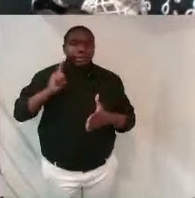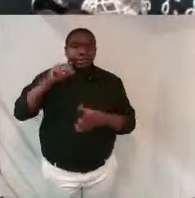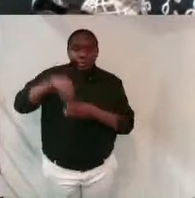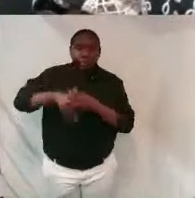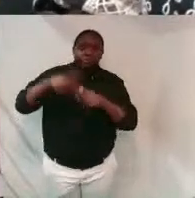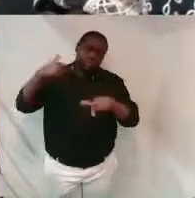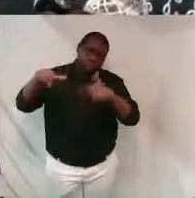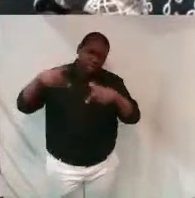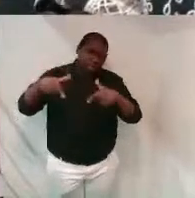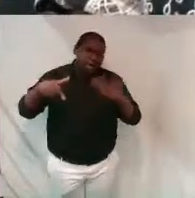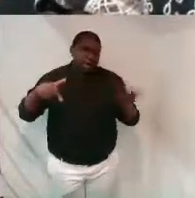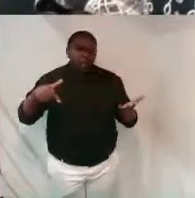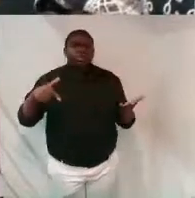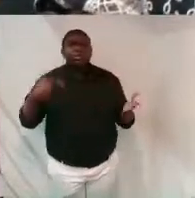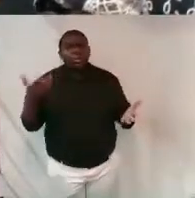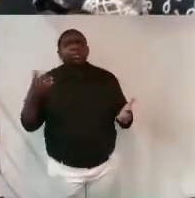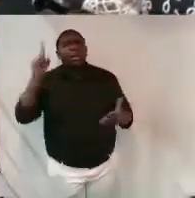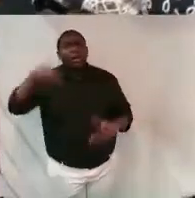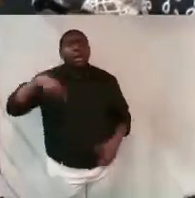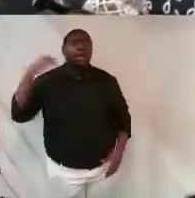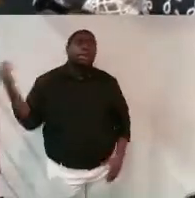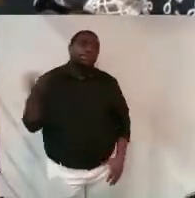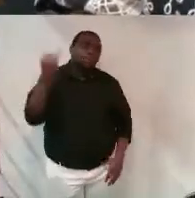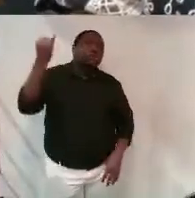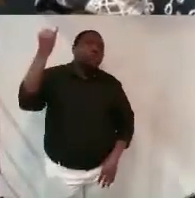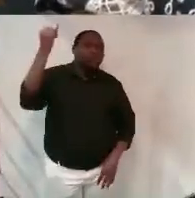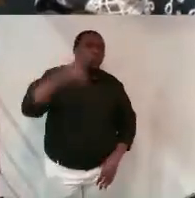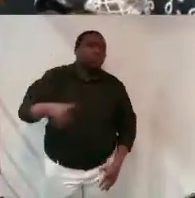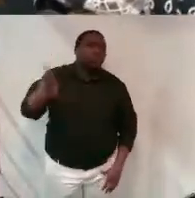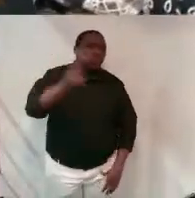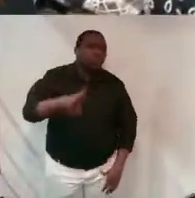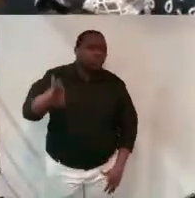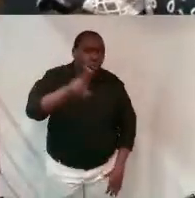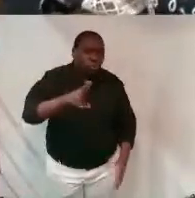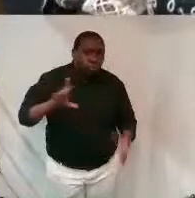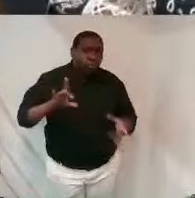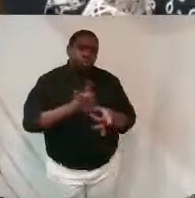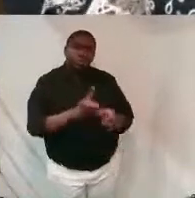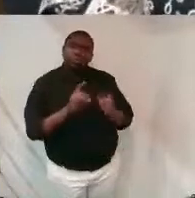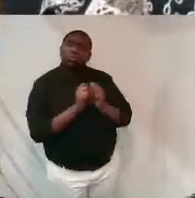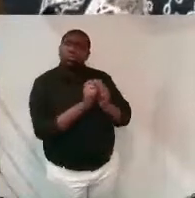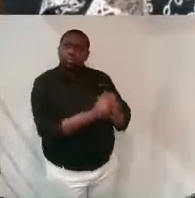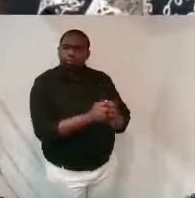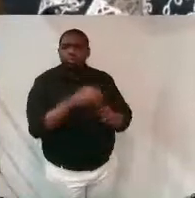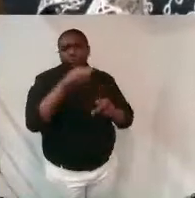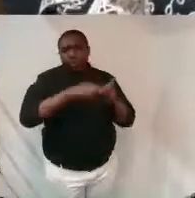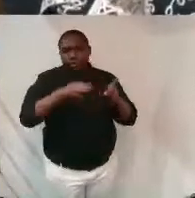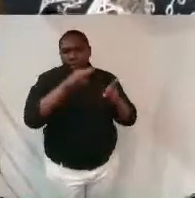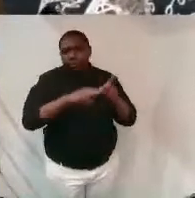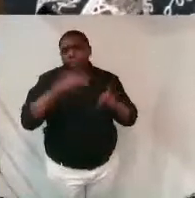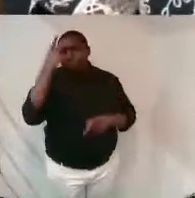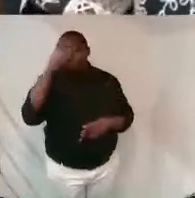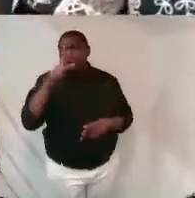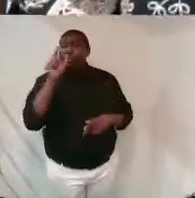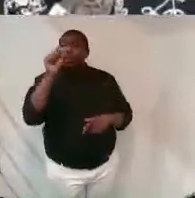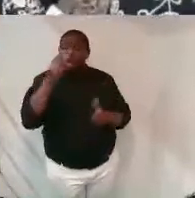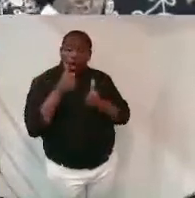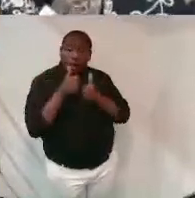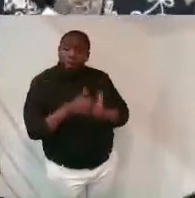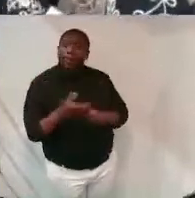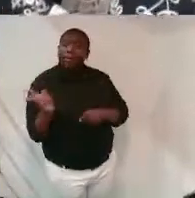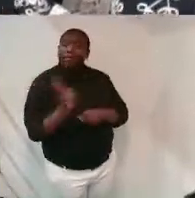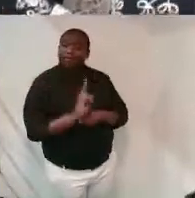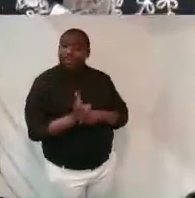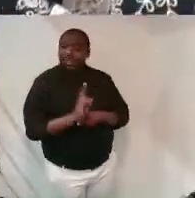atuação, e ela será um importantíssimo instrumento, um aliado ao Ministério Público para o acompanhamento e